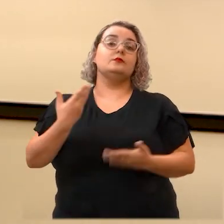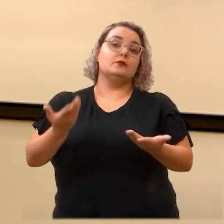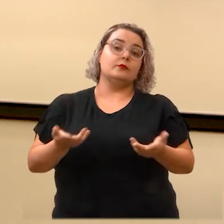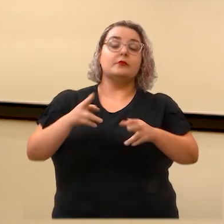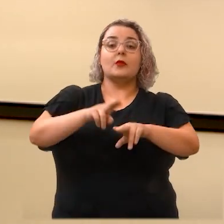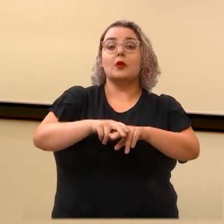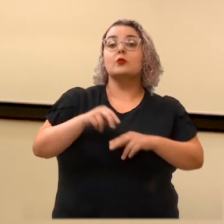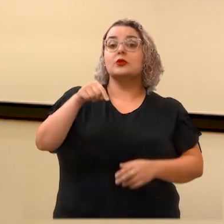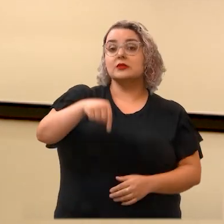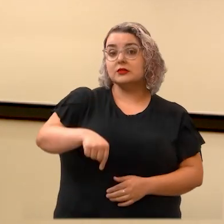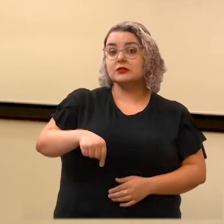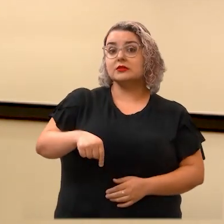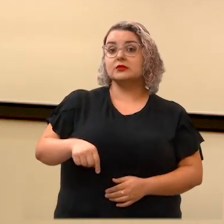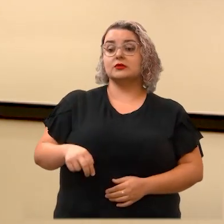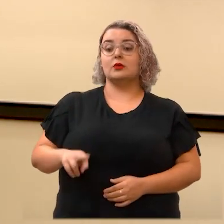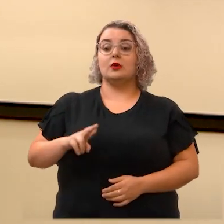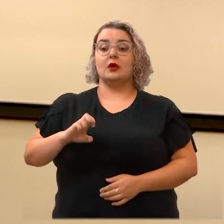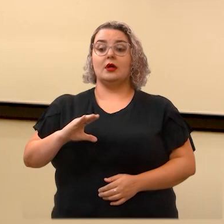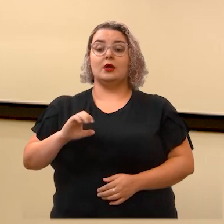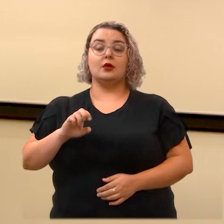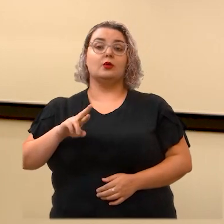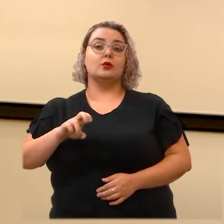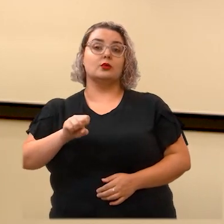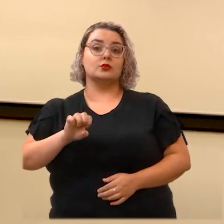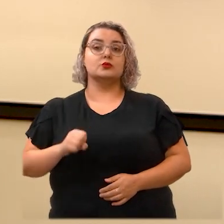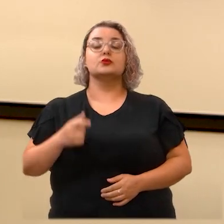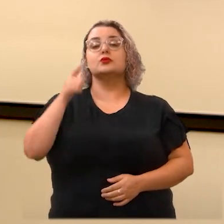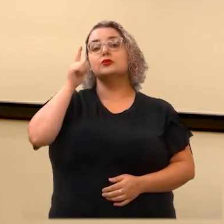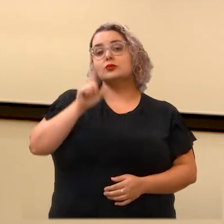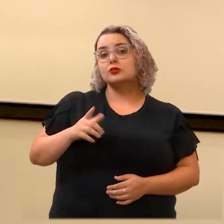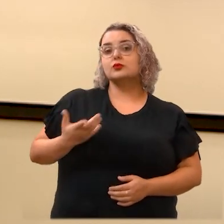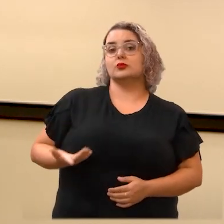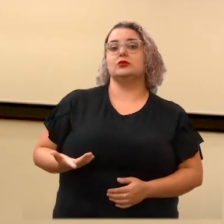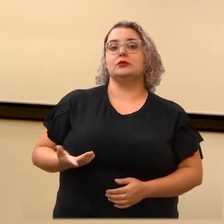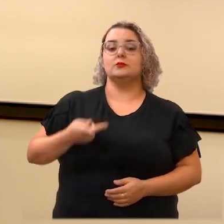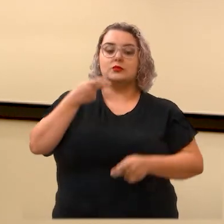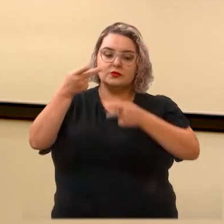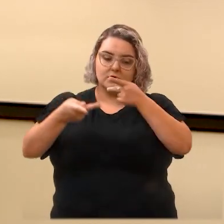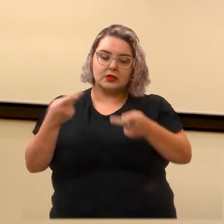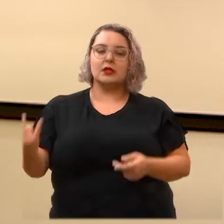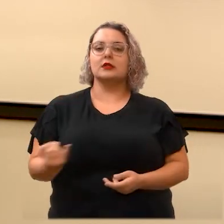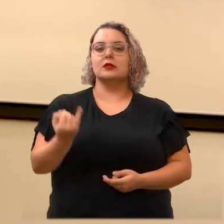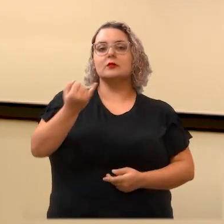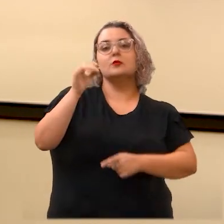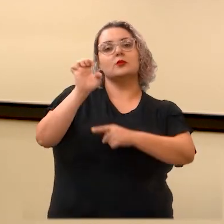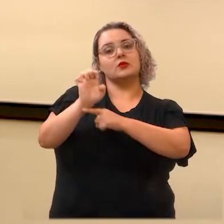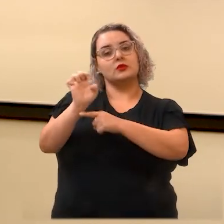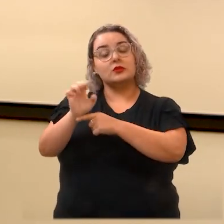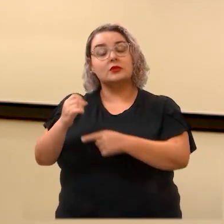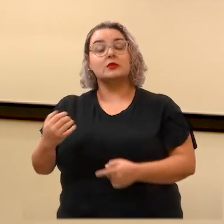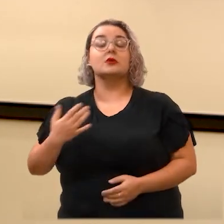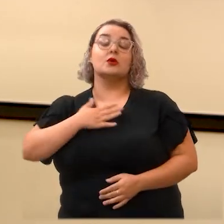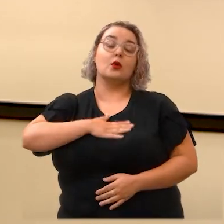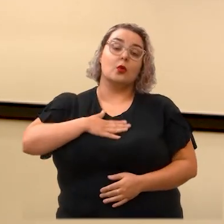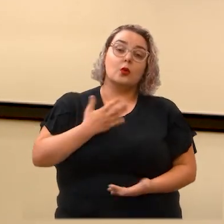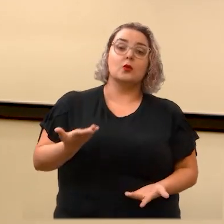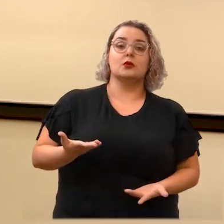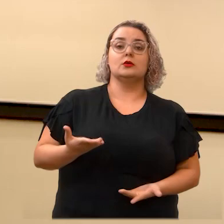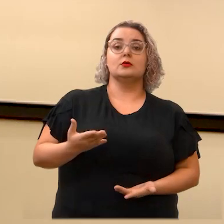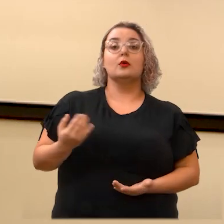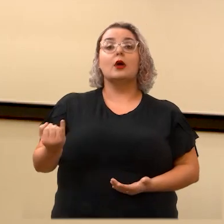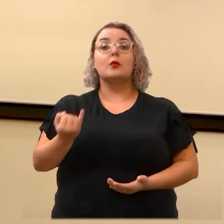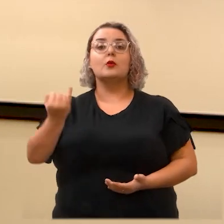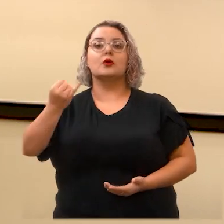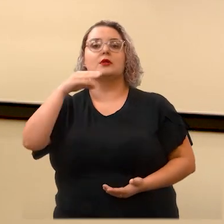por isso que aqui no recursos a gente gosta muito de falar do estado dessa função importante que ele tem e da importância de ser um servidor público de